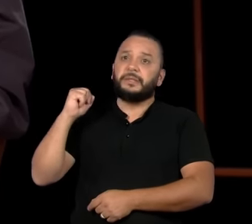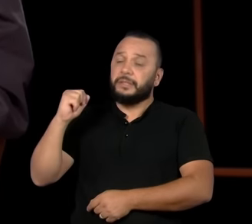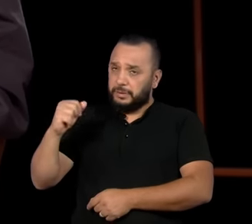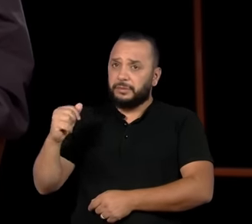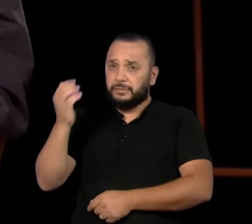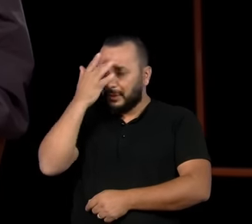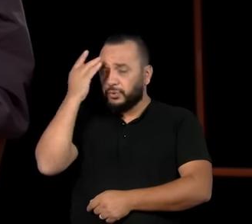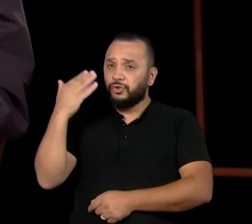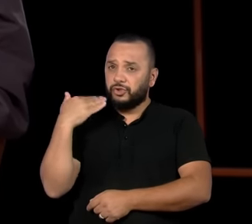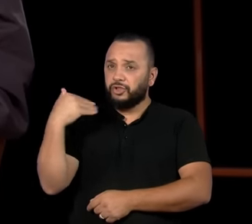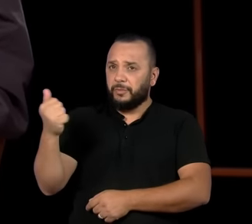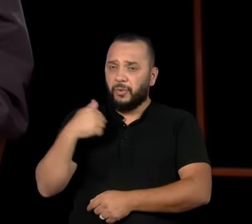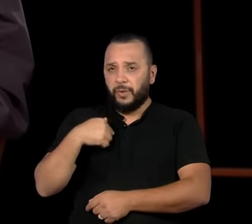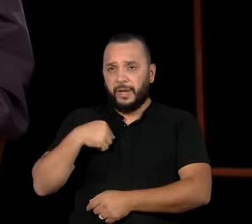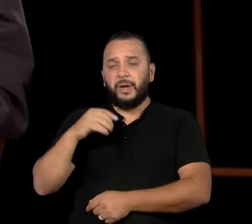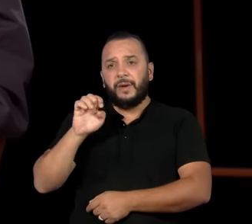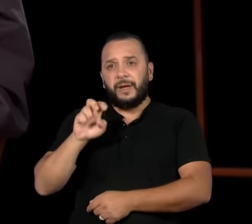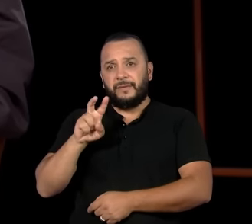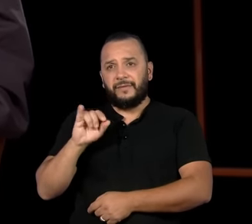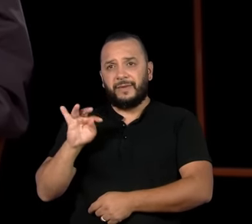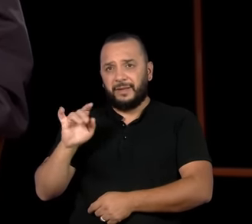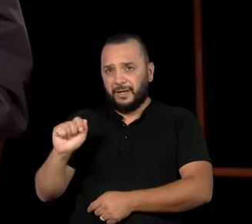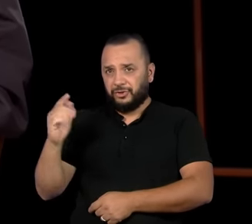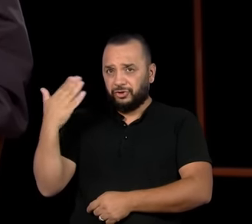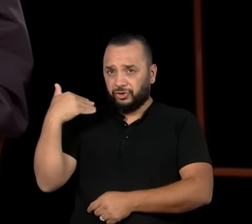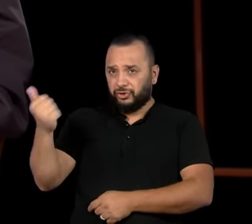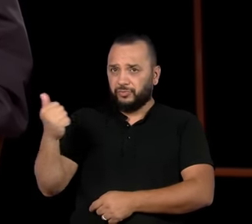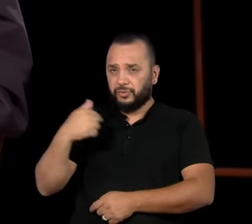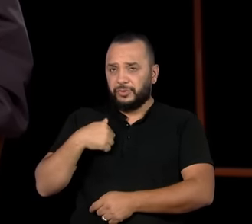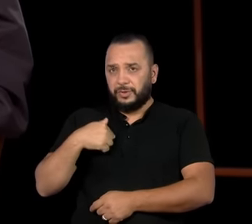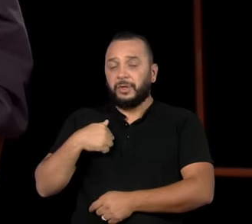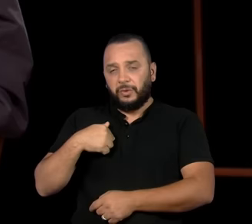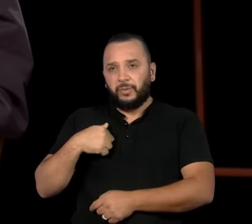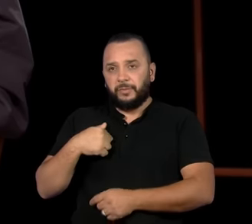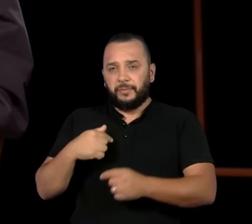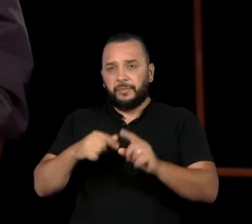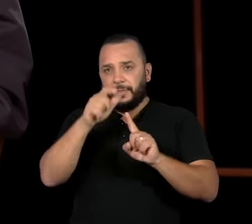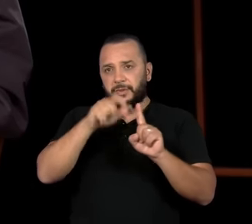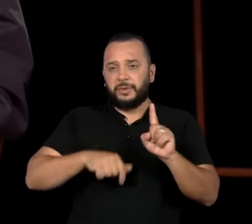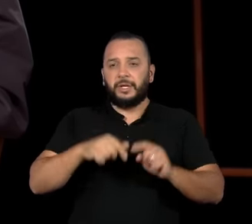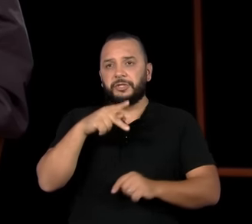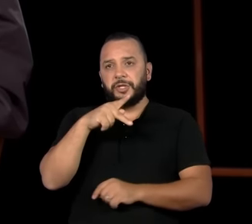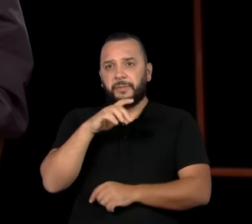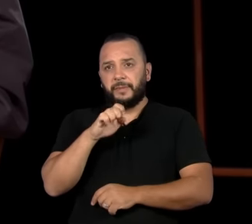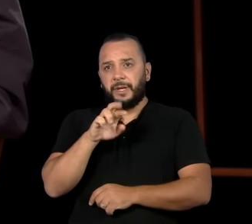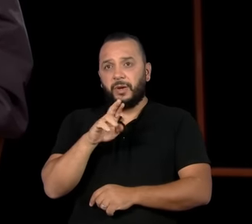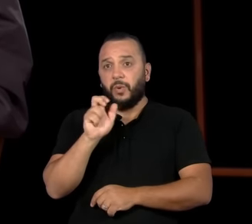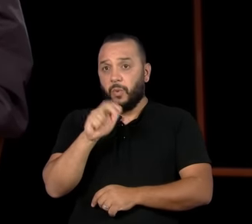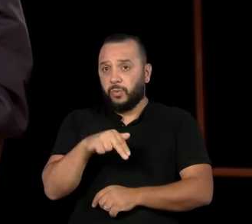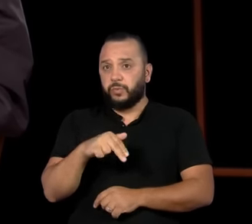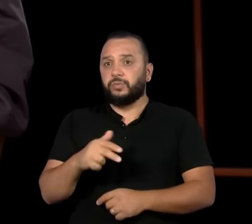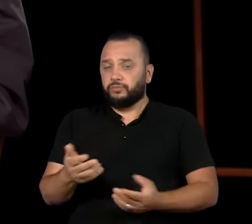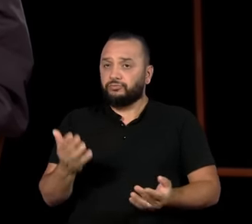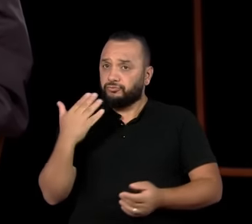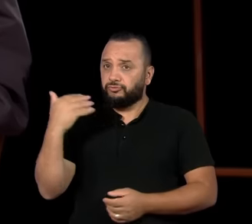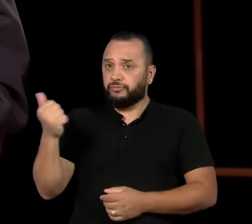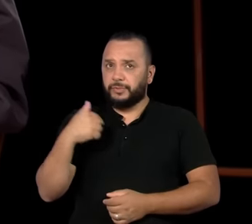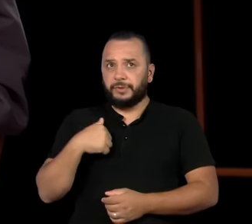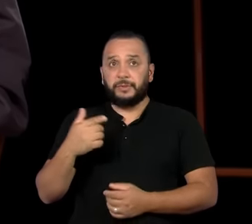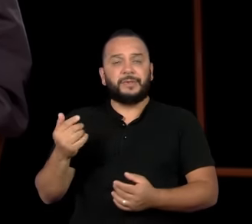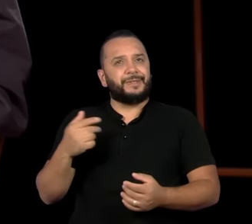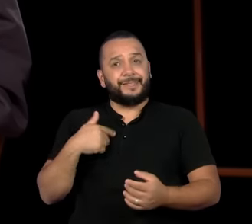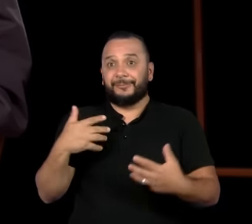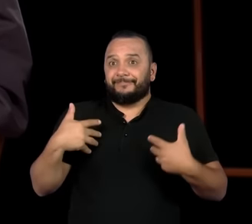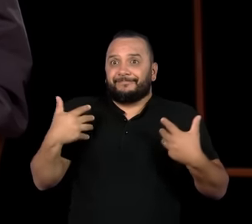fui chamado na época pelo produtor para fazer o Perón, fazer o papel do Perón. Nossa, eu